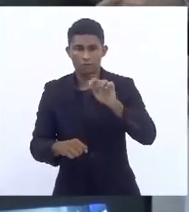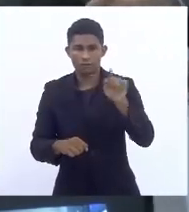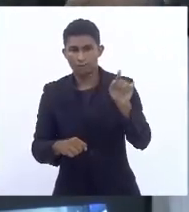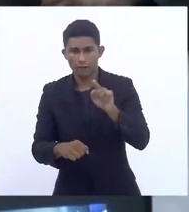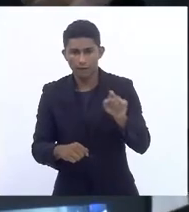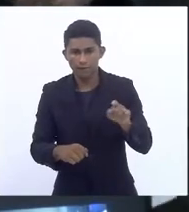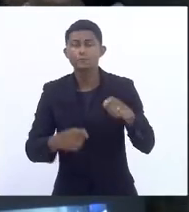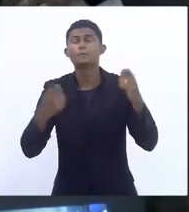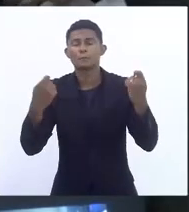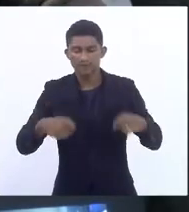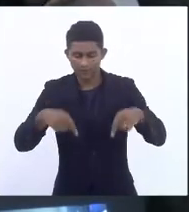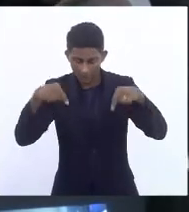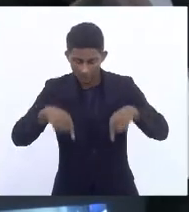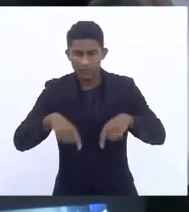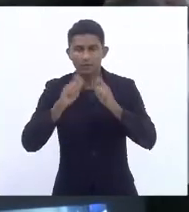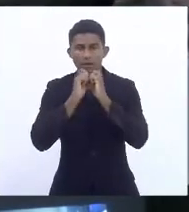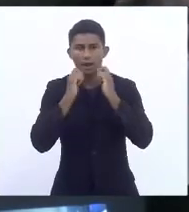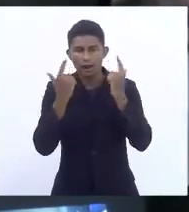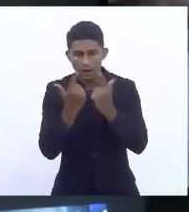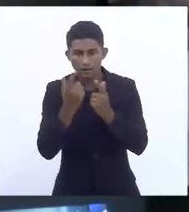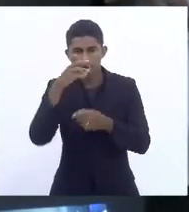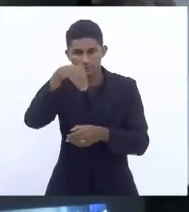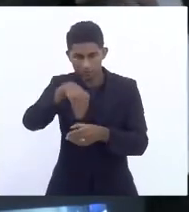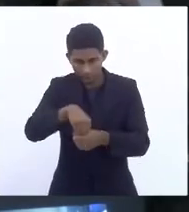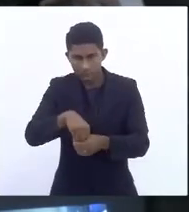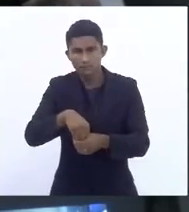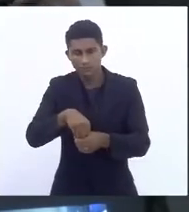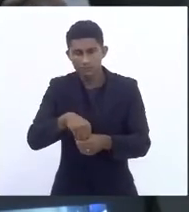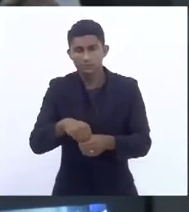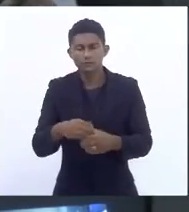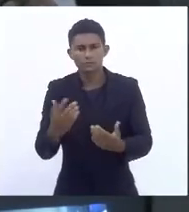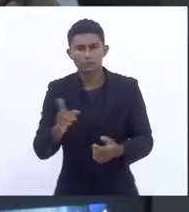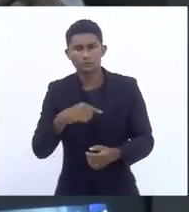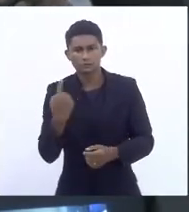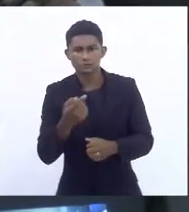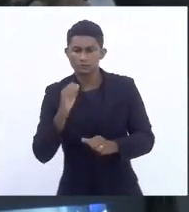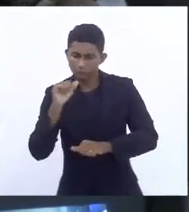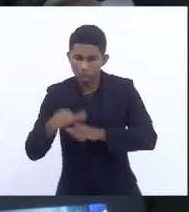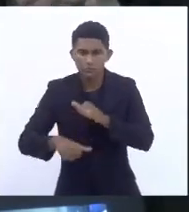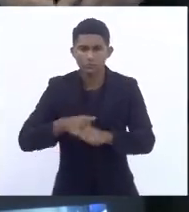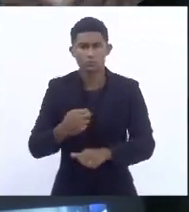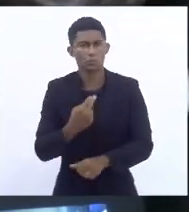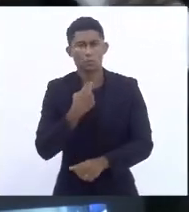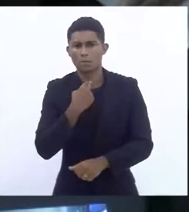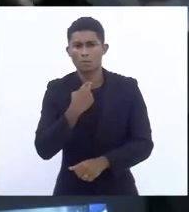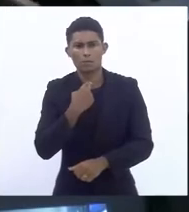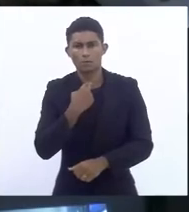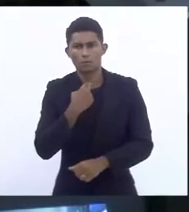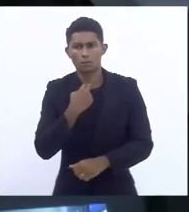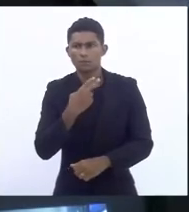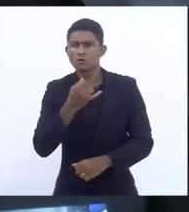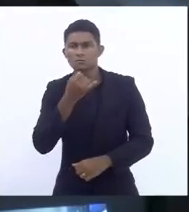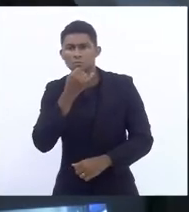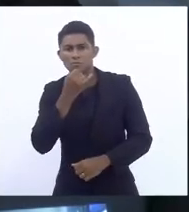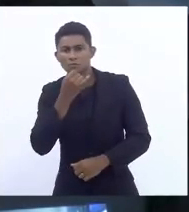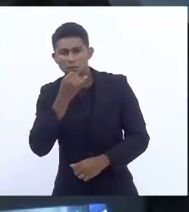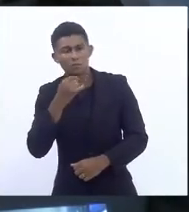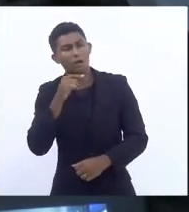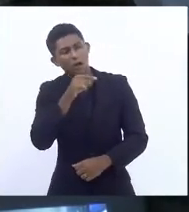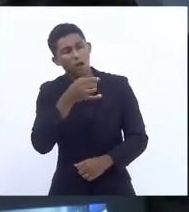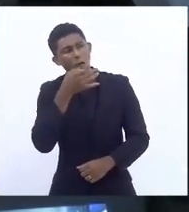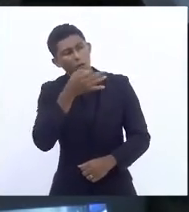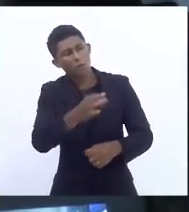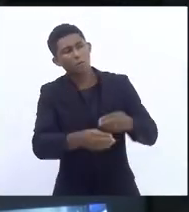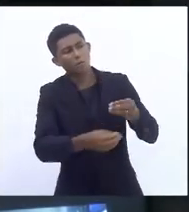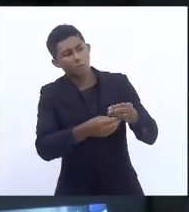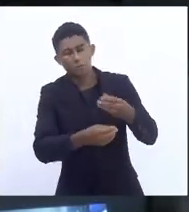pela Alerj. E nós não podemos mudar o convênio, é só internalizá-lo. Claro, podemos botar algum aditivo aqui e ali, mas que